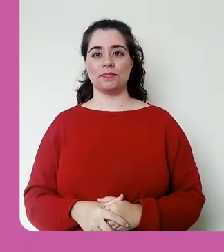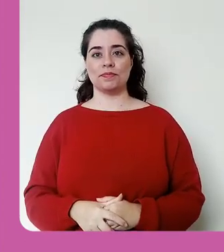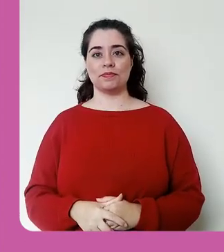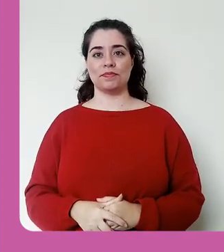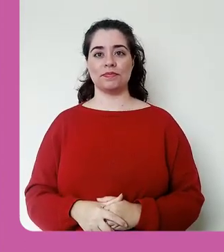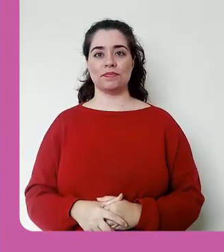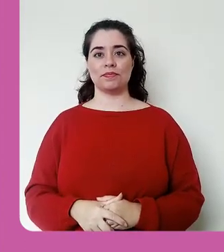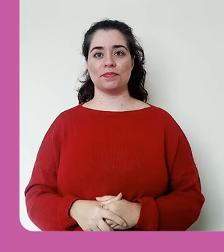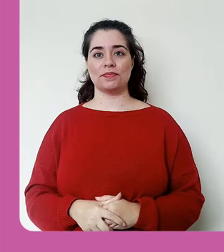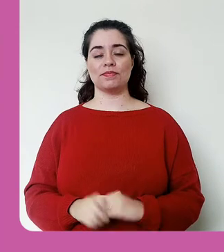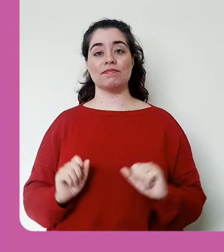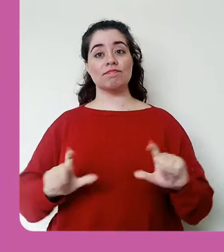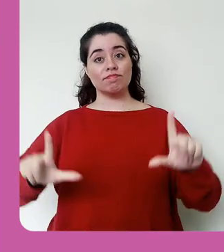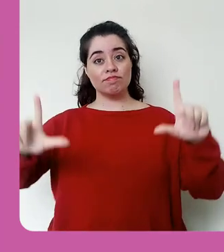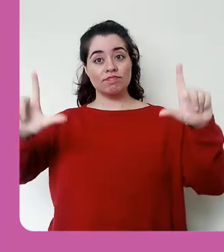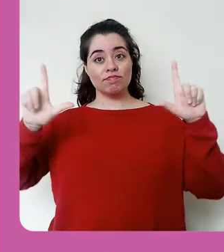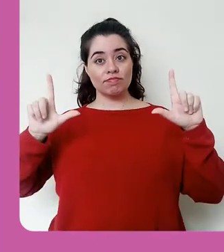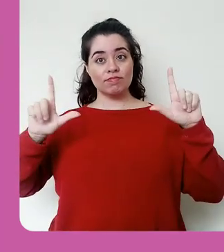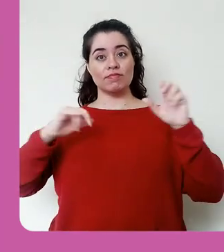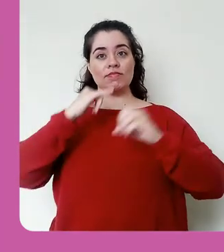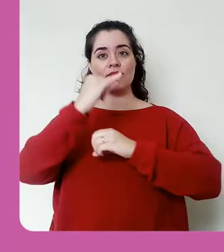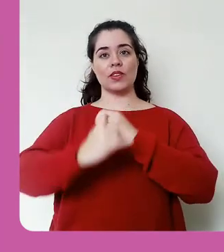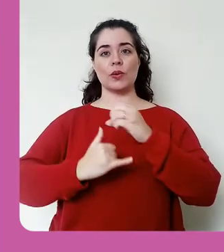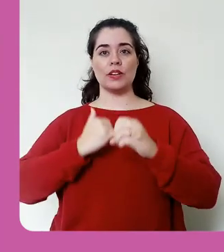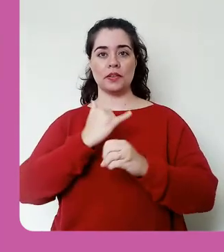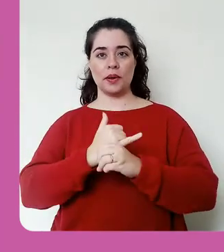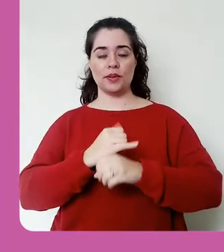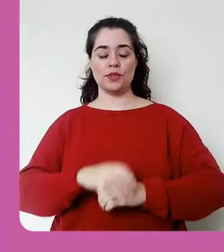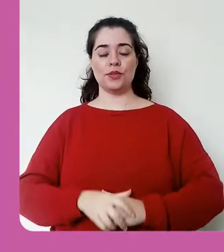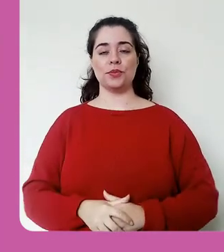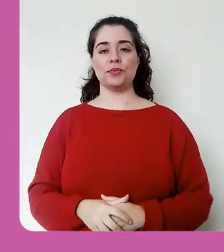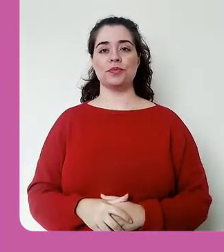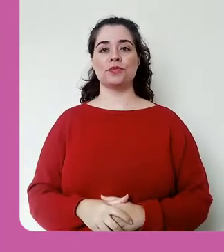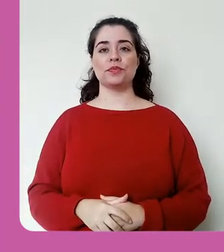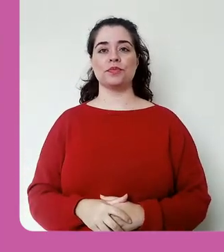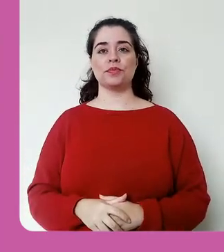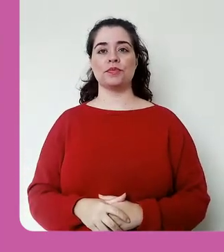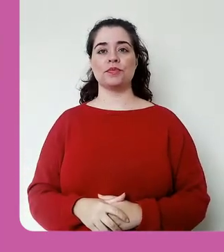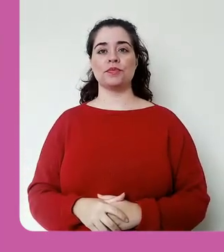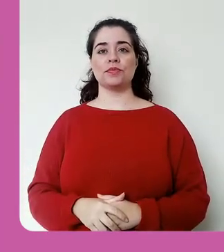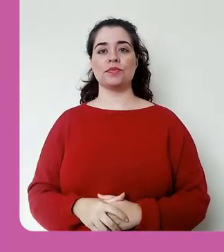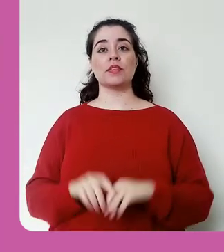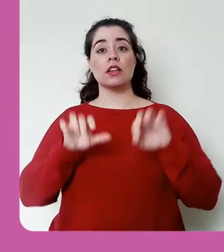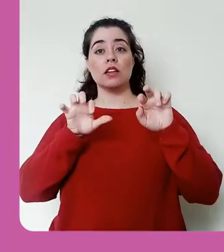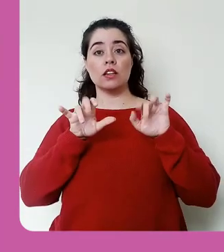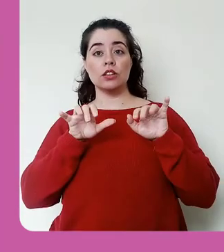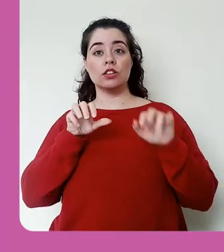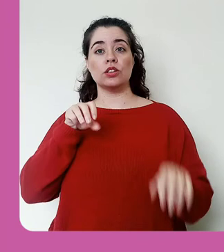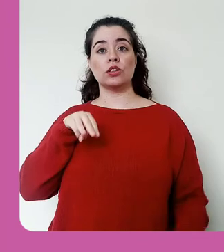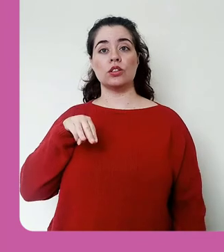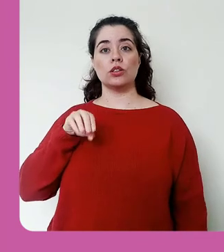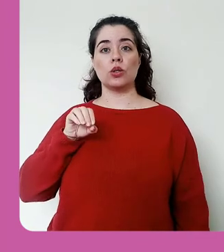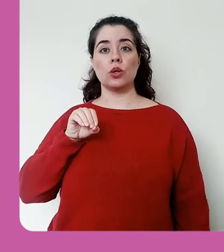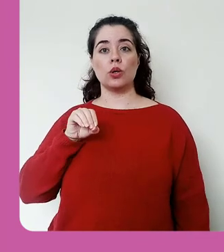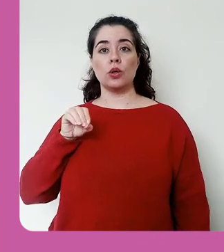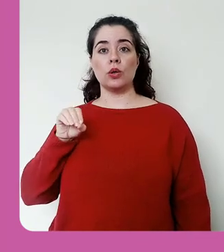atividades presenciais. Para isso, vamos abrir um navegador e digitar